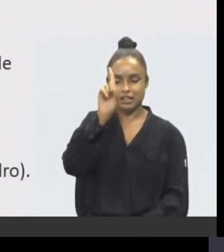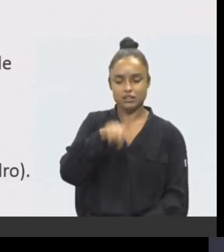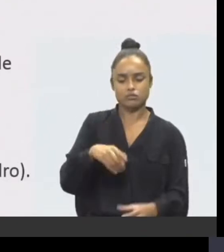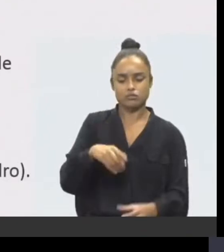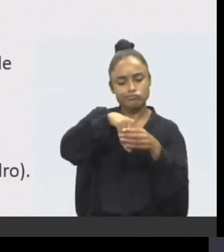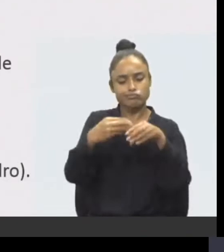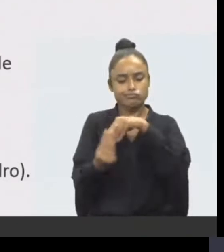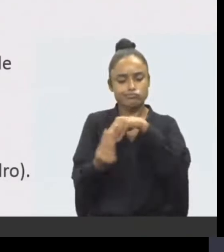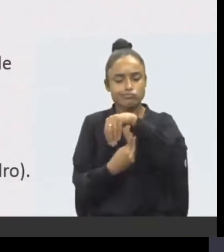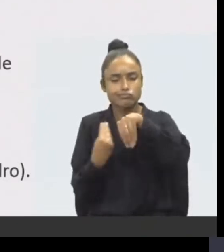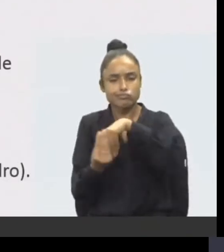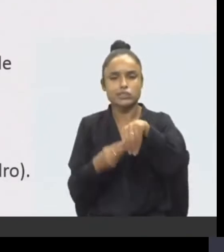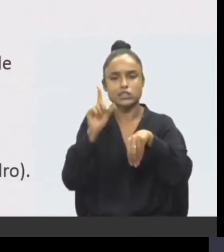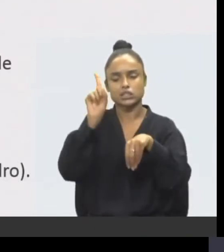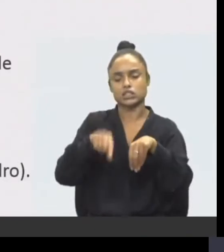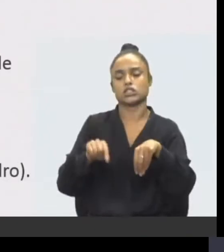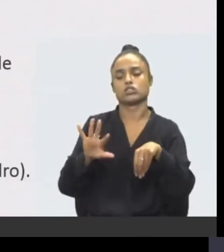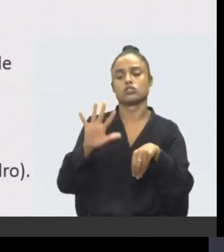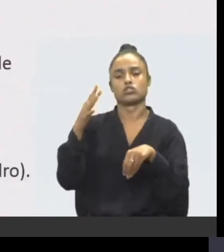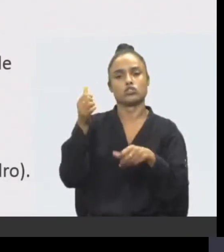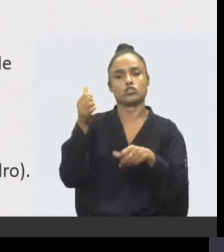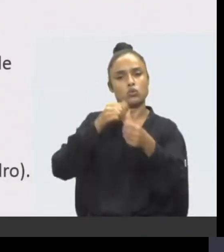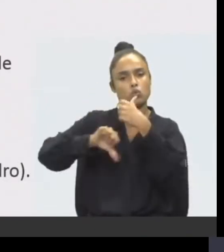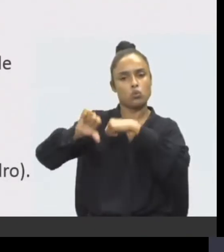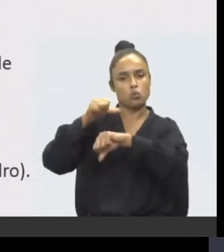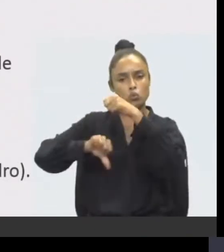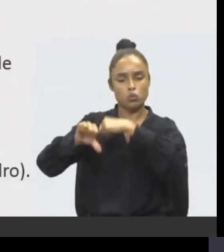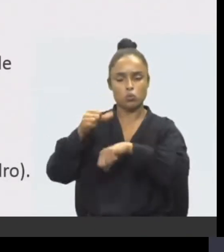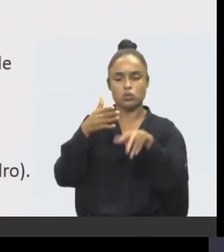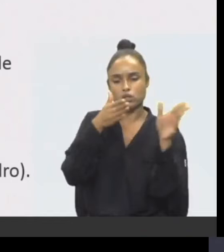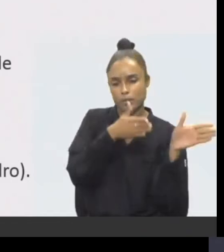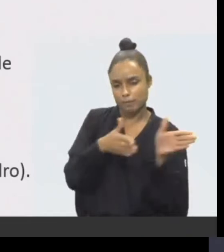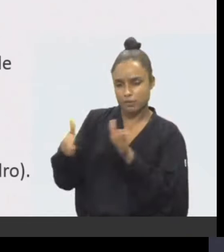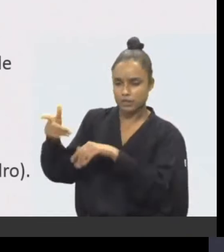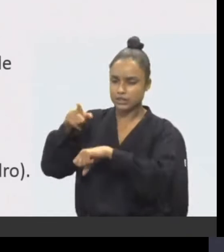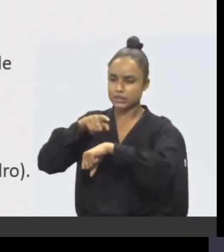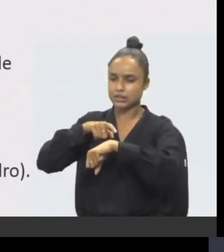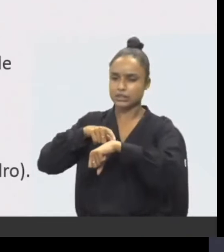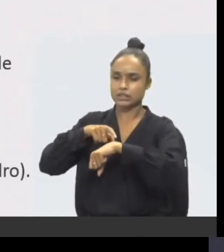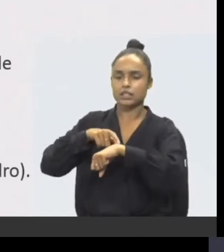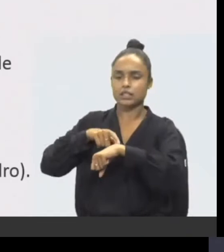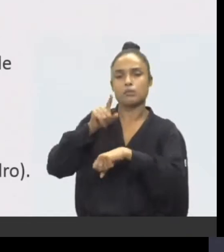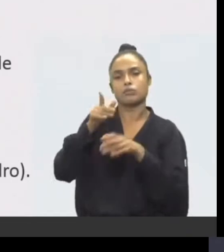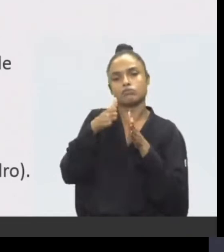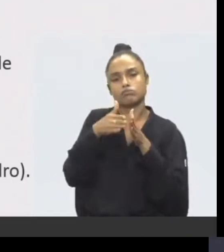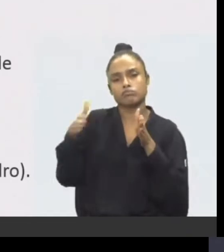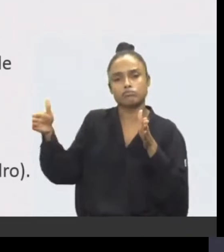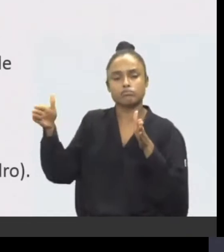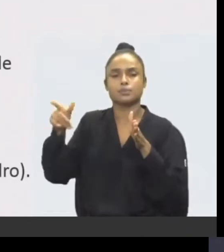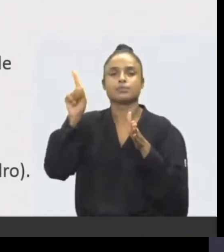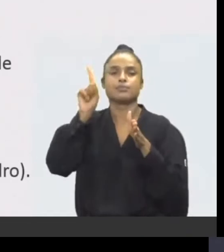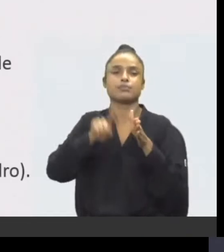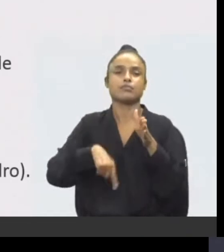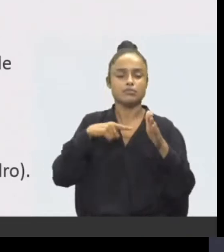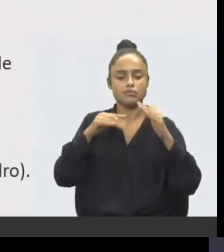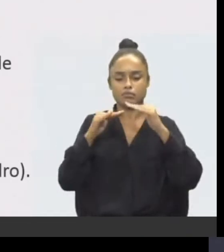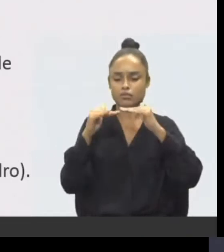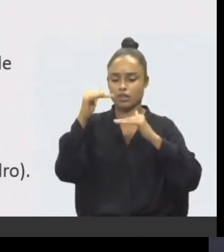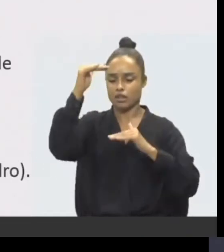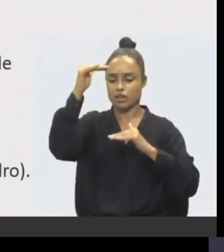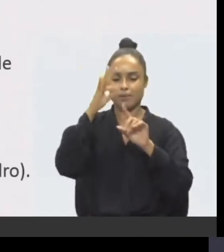que essa solução se torne, pelo menos, estável por um tempo, como por exemplo, o aumento da temperatura durante o seu